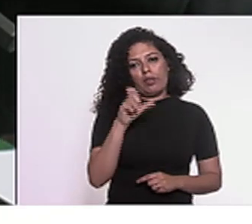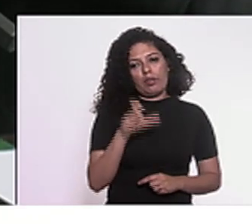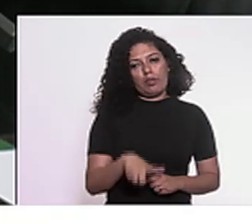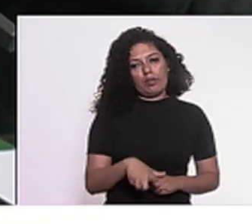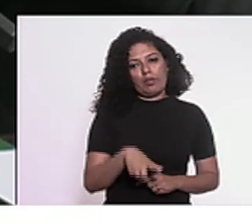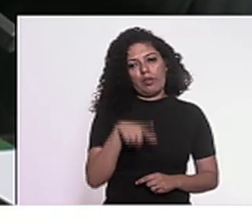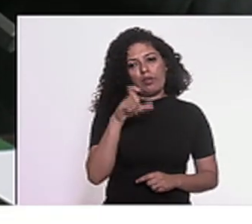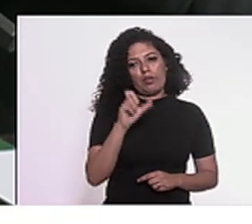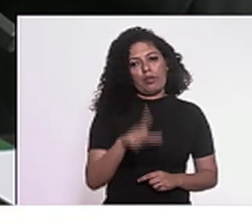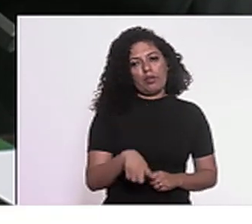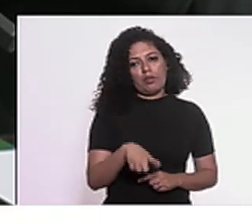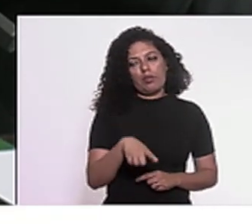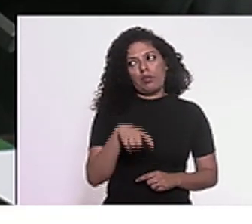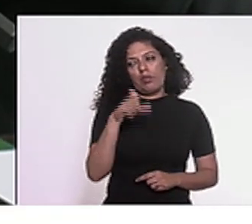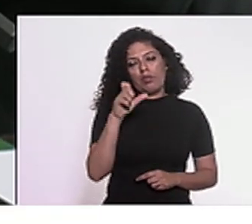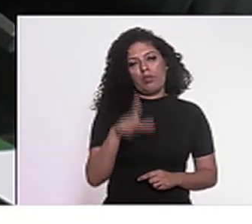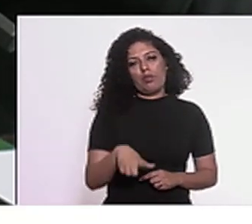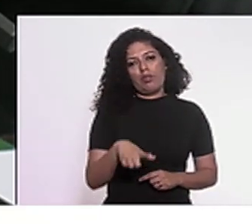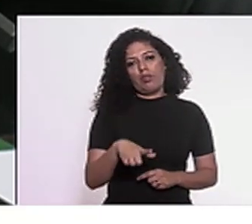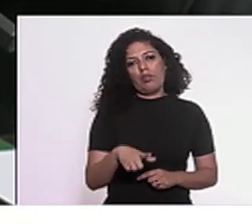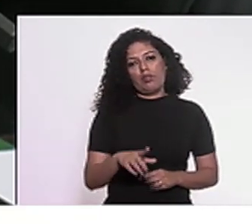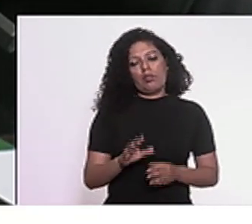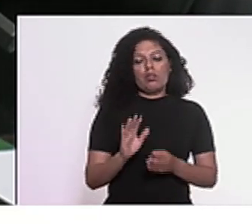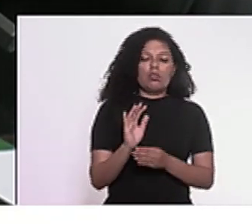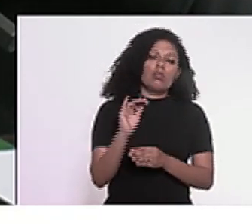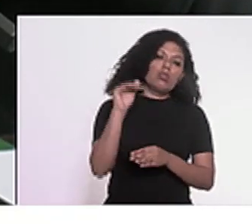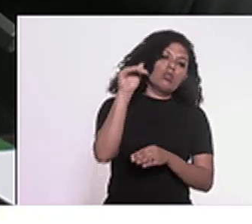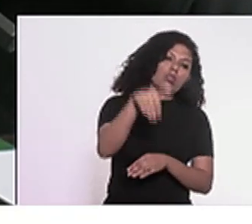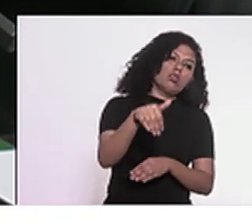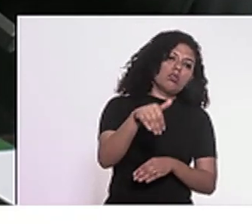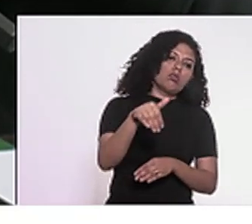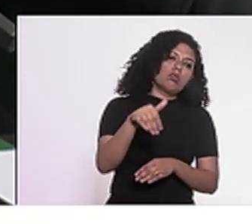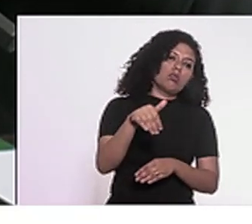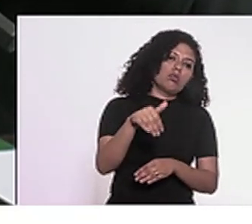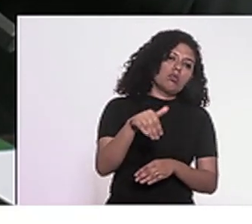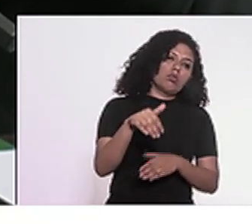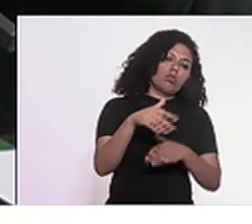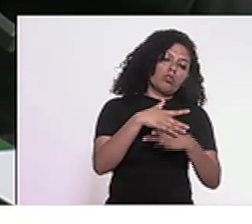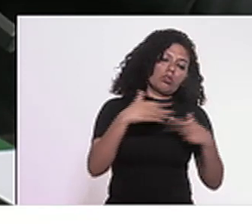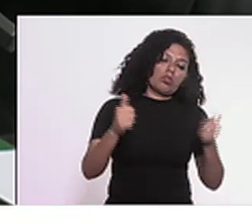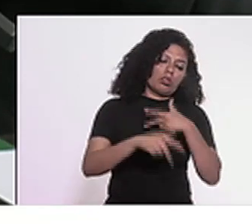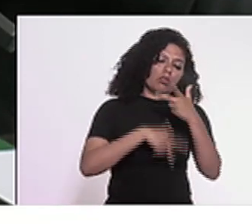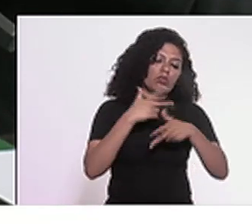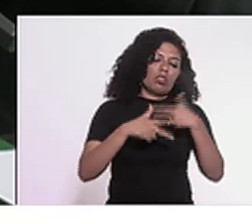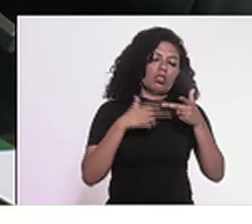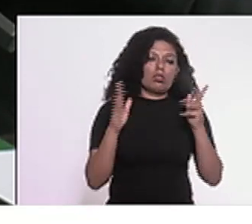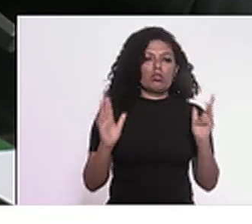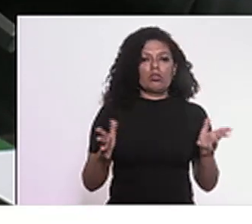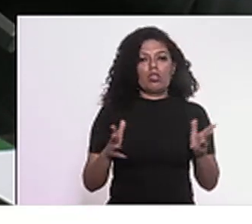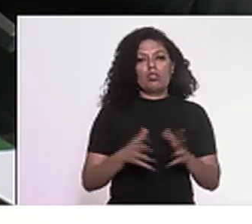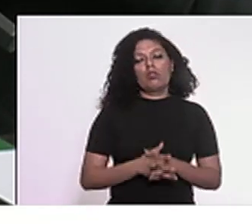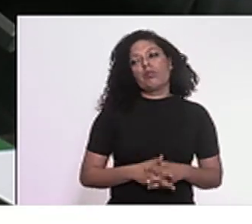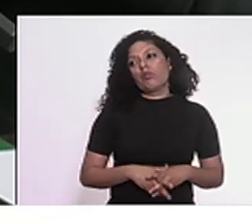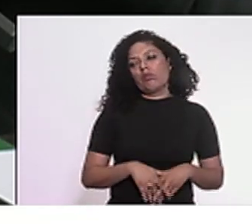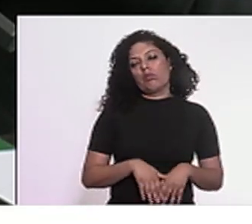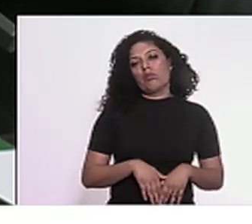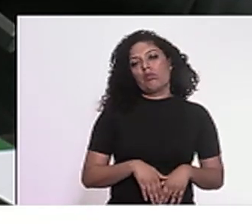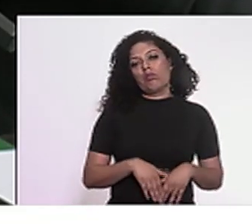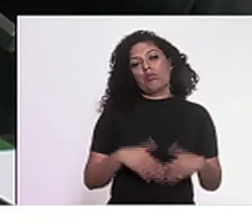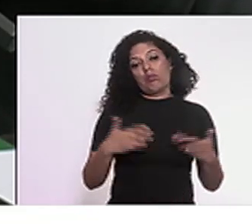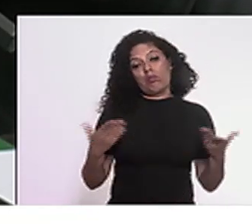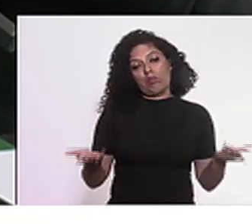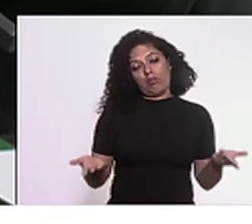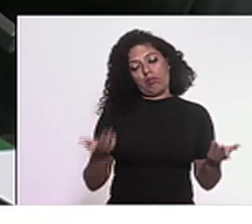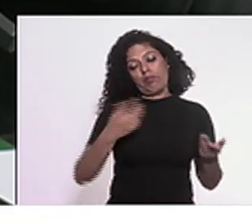dentro desse princípio, né, que Vossa Excelência bem tocou. No mais, deixar a